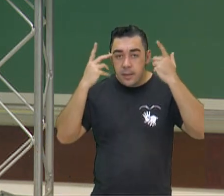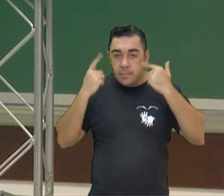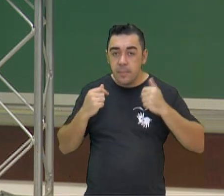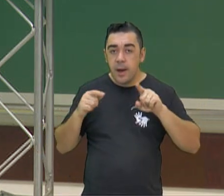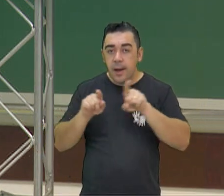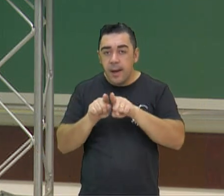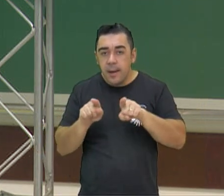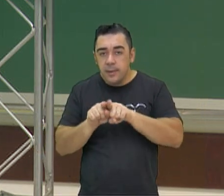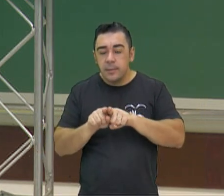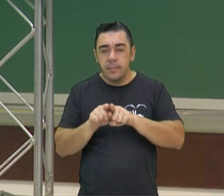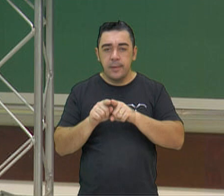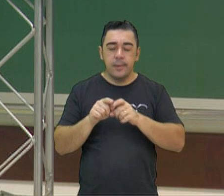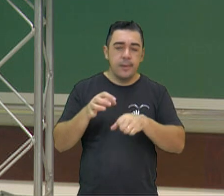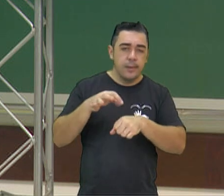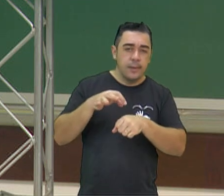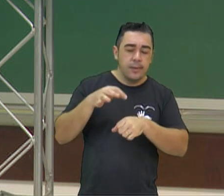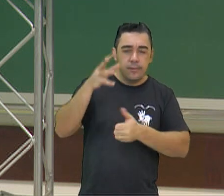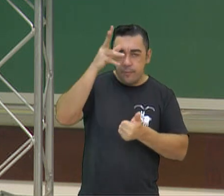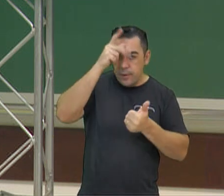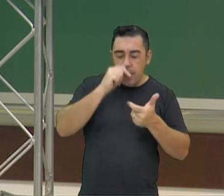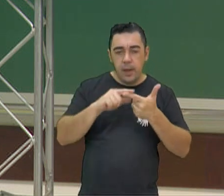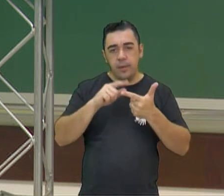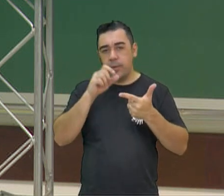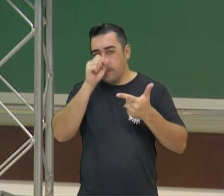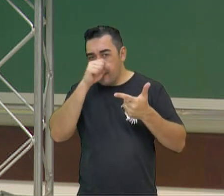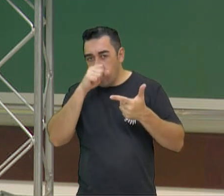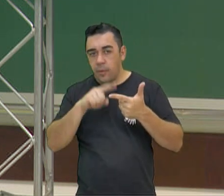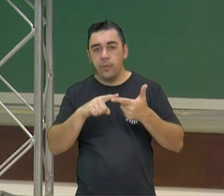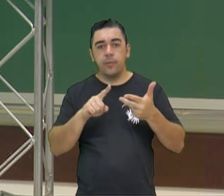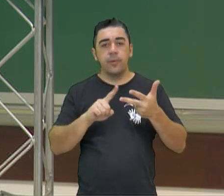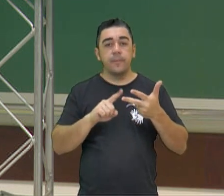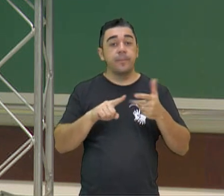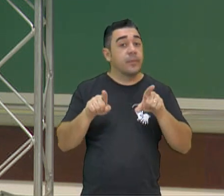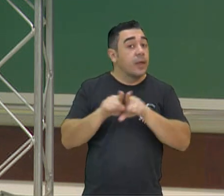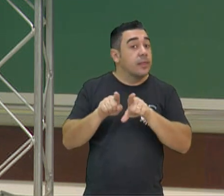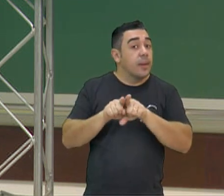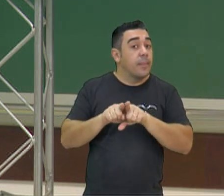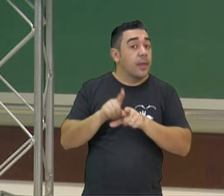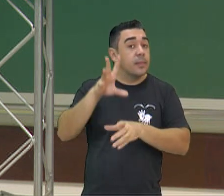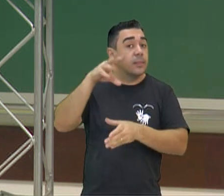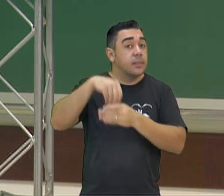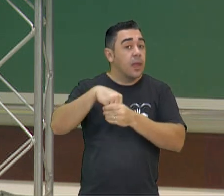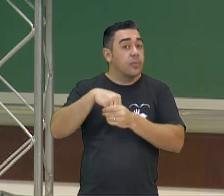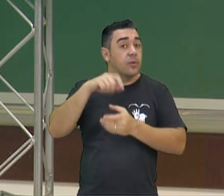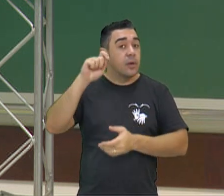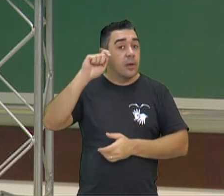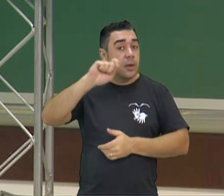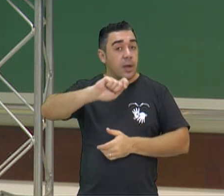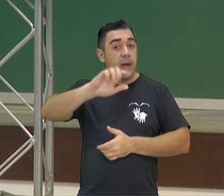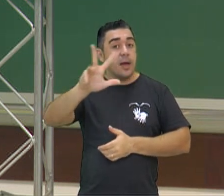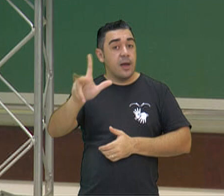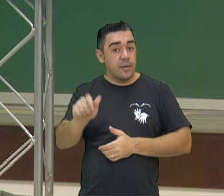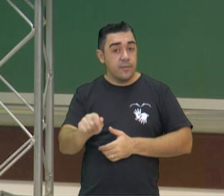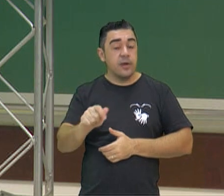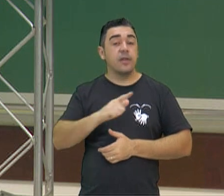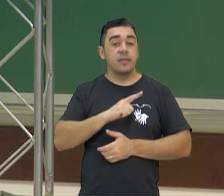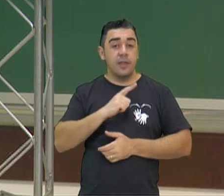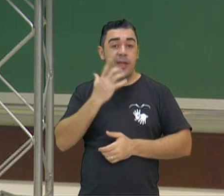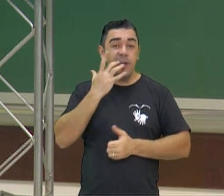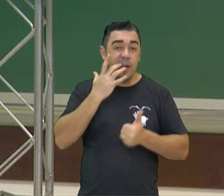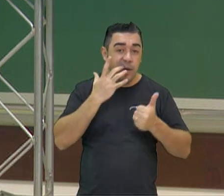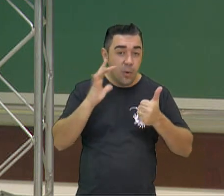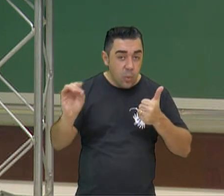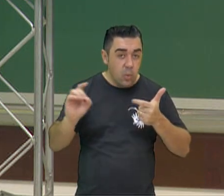proteína e também para tirar petróleo. A África é um continente que, além do petróleo, tem ouro, tem diamante, inclusive